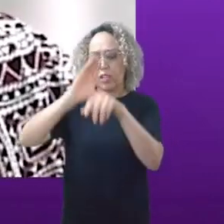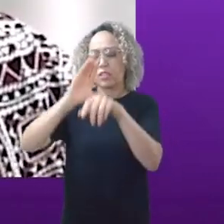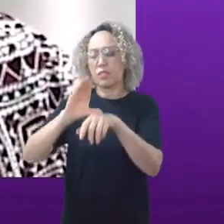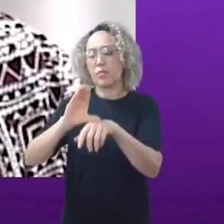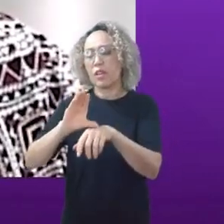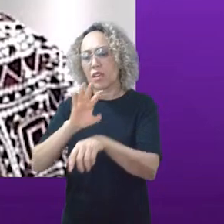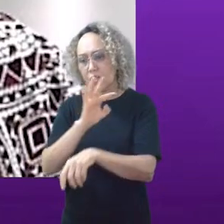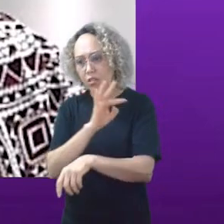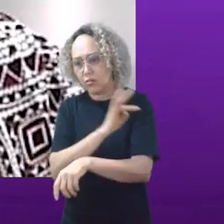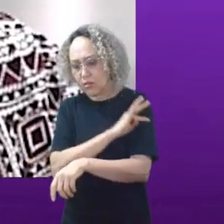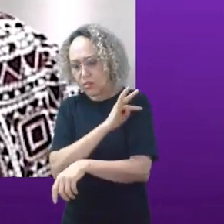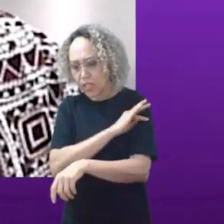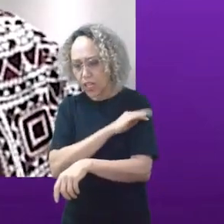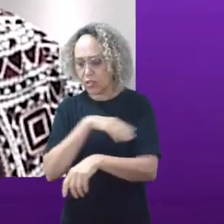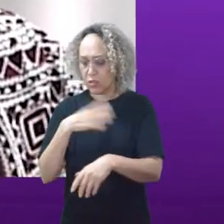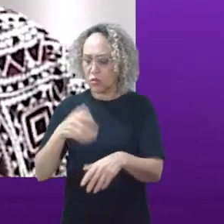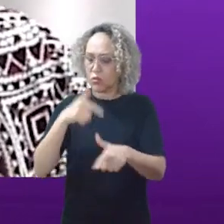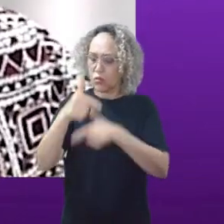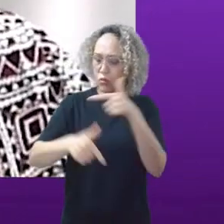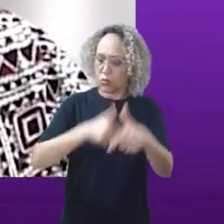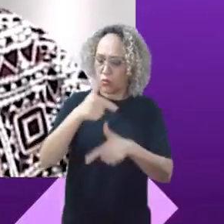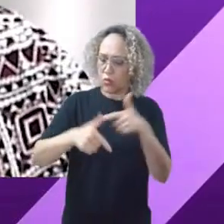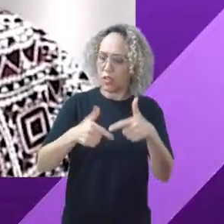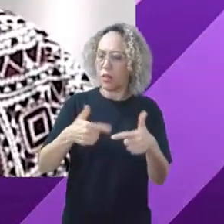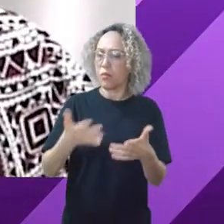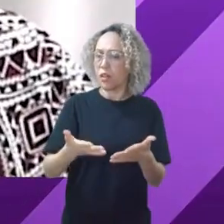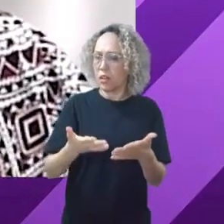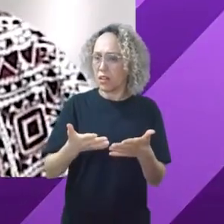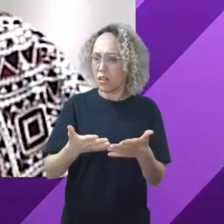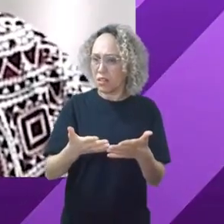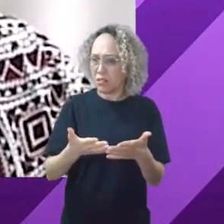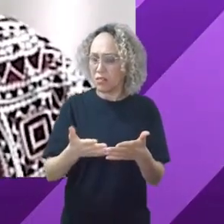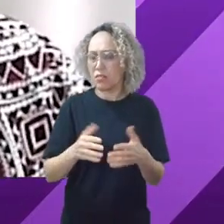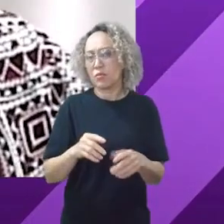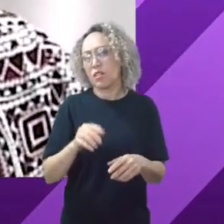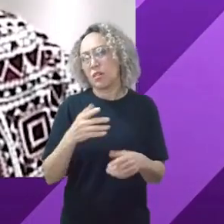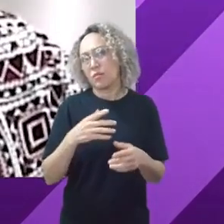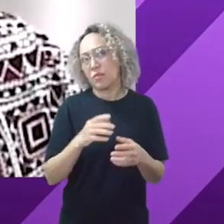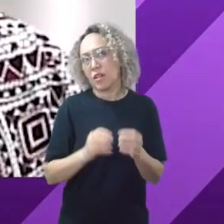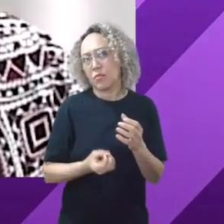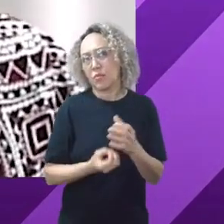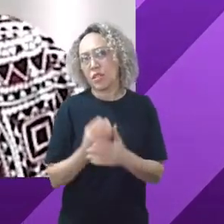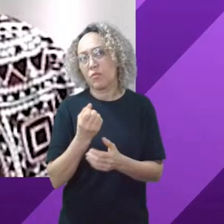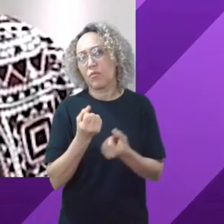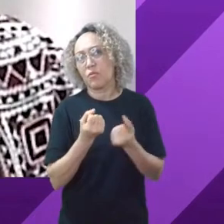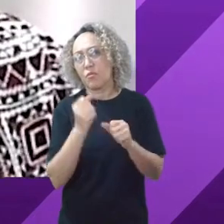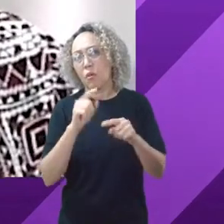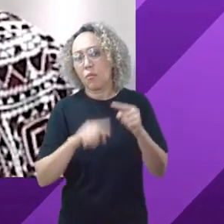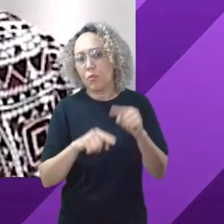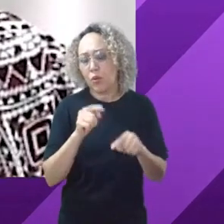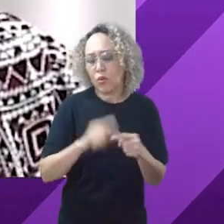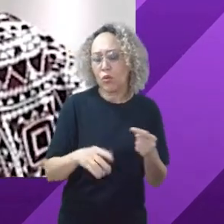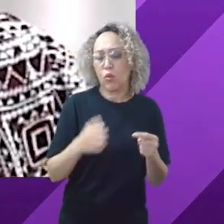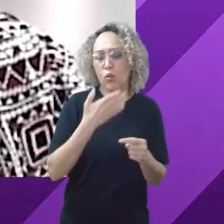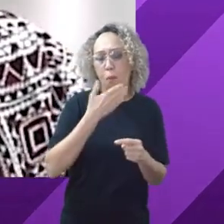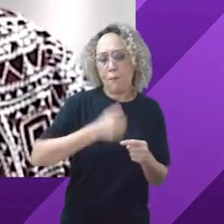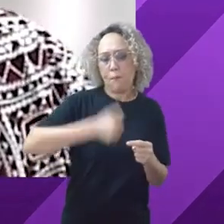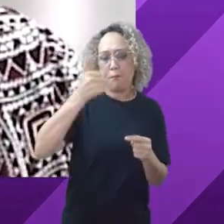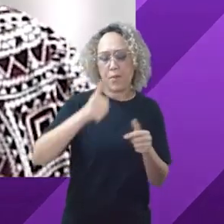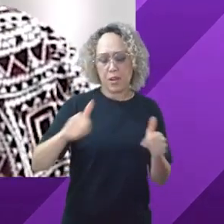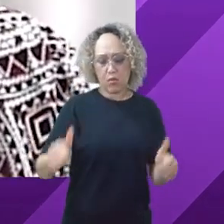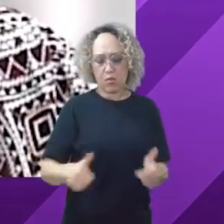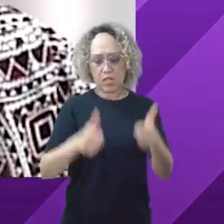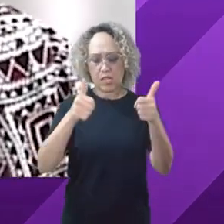daquilo que estão desenvolvendo, para desenvolver produtos de melhor qualidade ou serviços de melhor